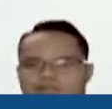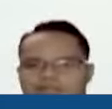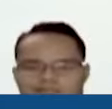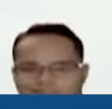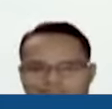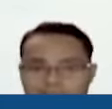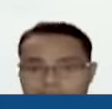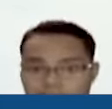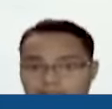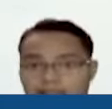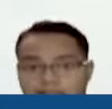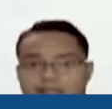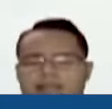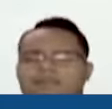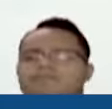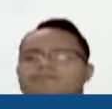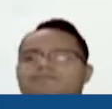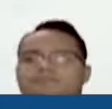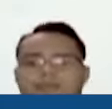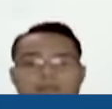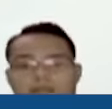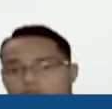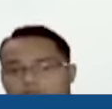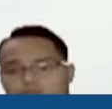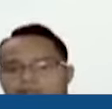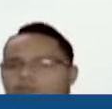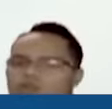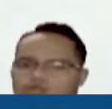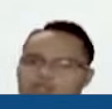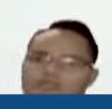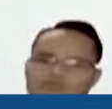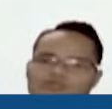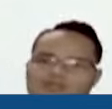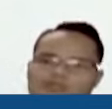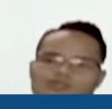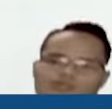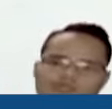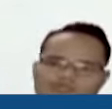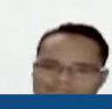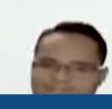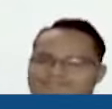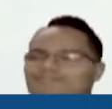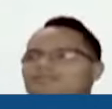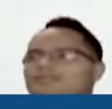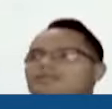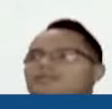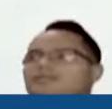nunca trabalhou na e a gente tá dando oportunidade para essas pessoas também Essa é a resposta da